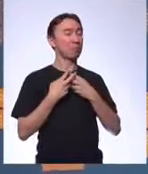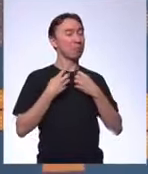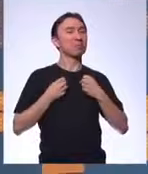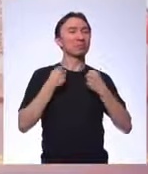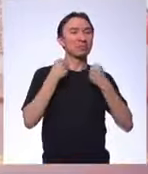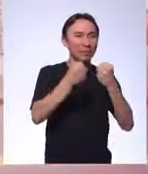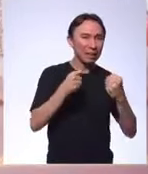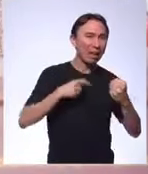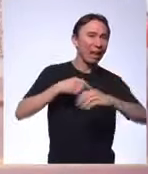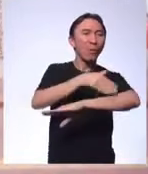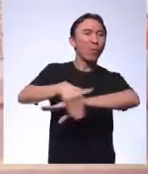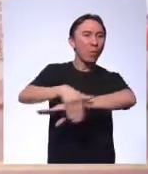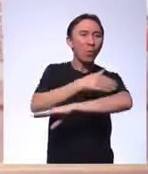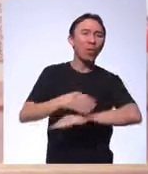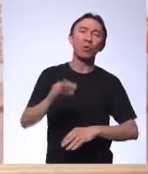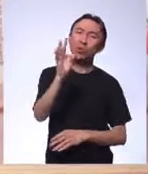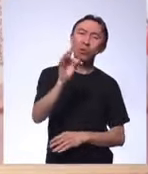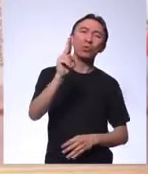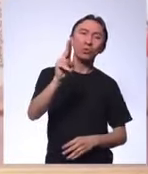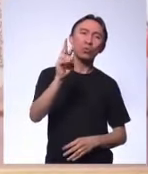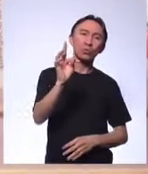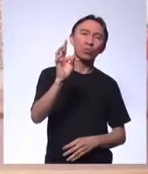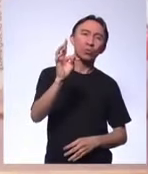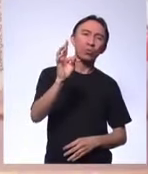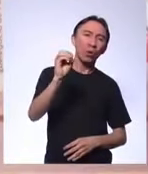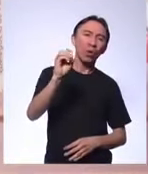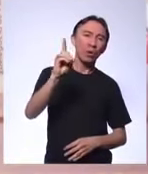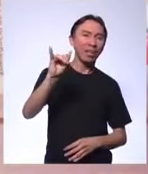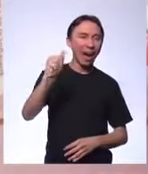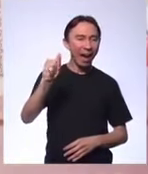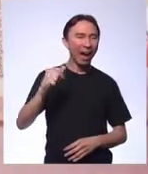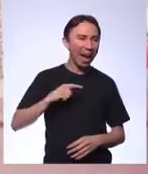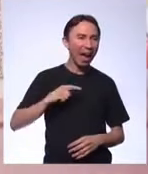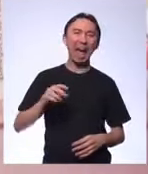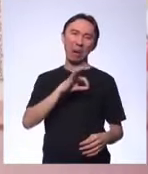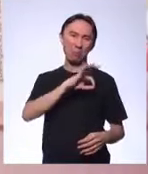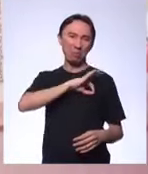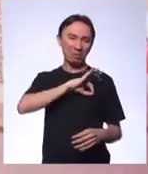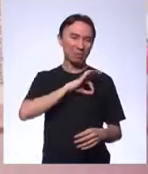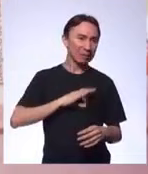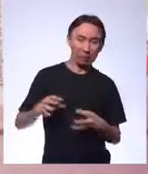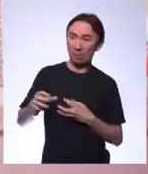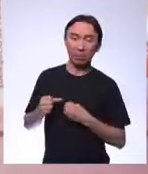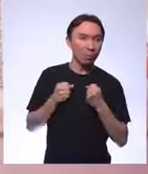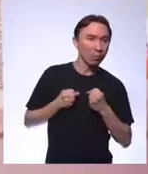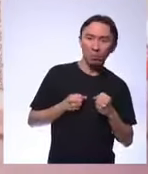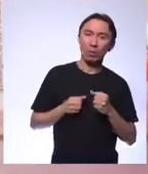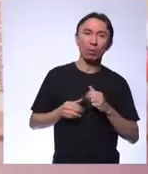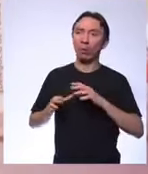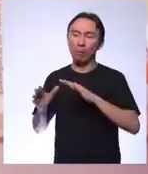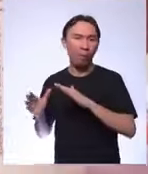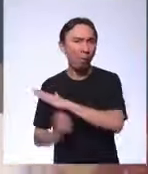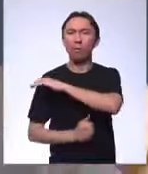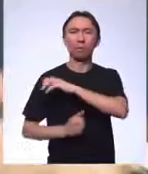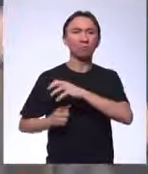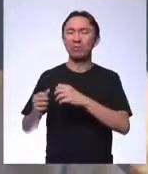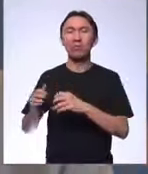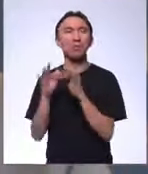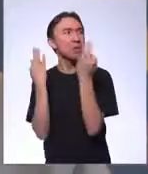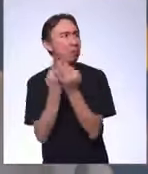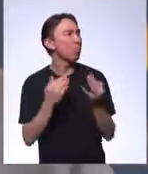na Rua Tutóia. Até hoje ela existe, é uma delegacia. Praticamente você era sequestrado, ninguém sabia que você estava lá. A família não sabia, você ficava